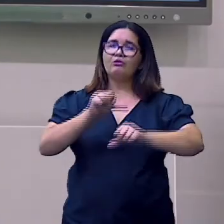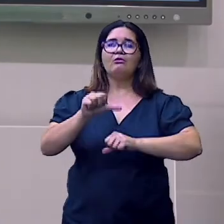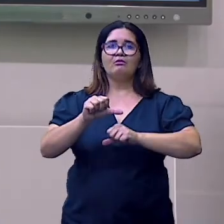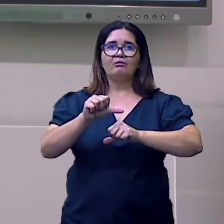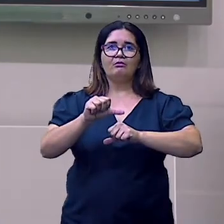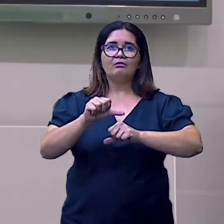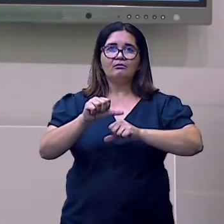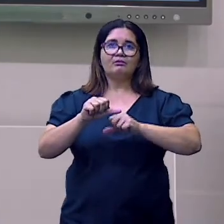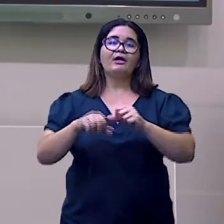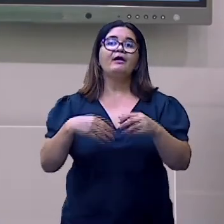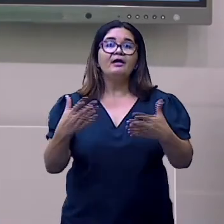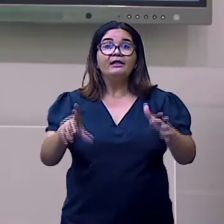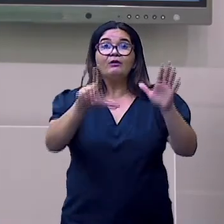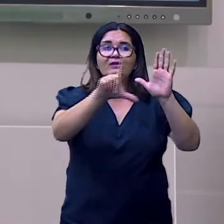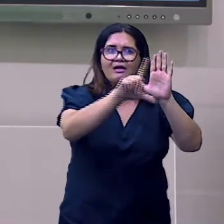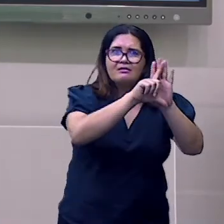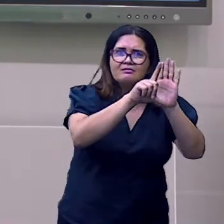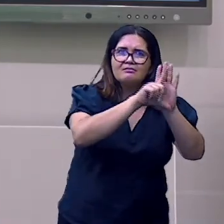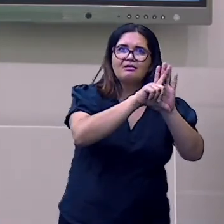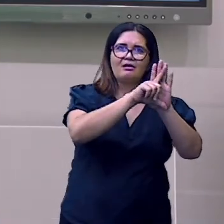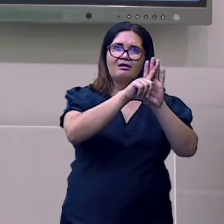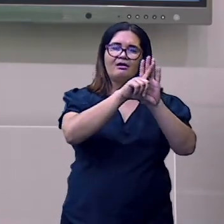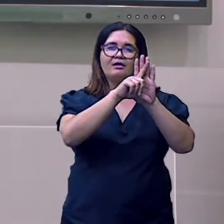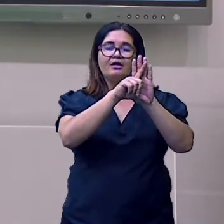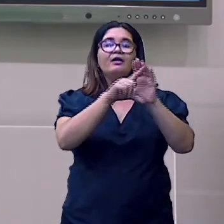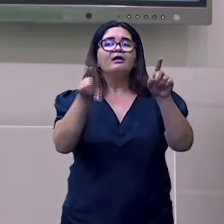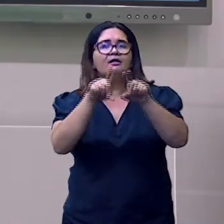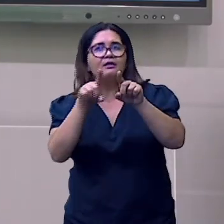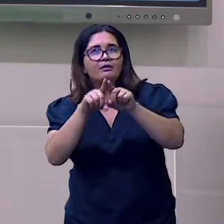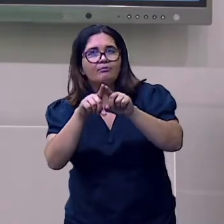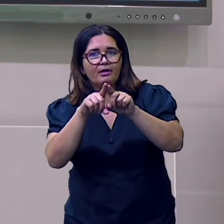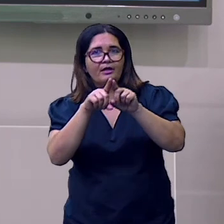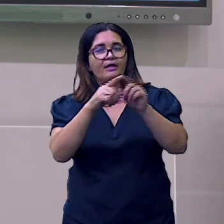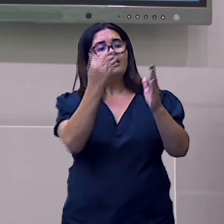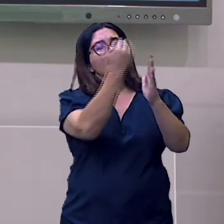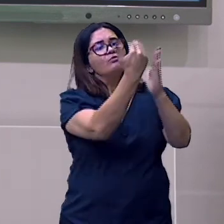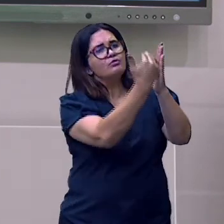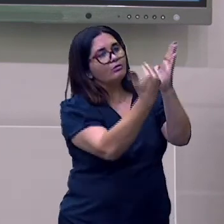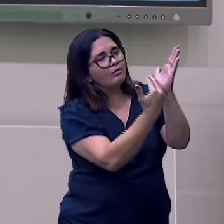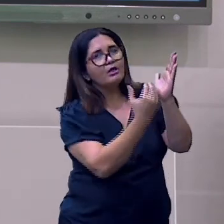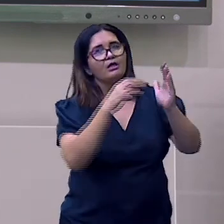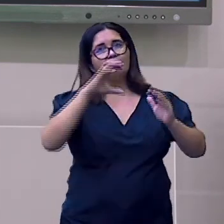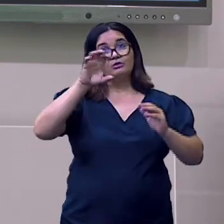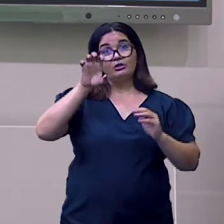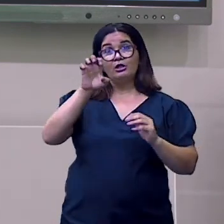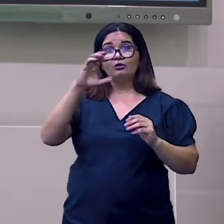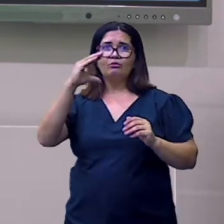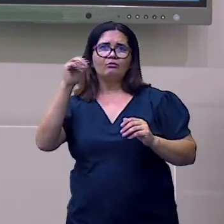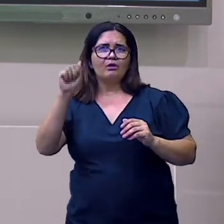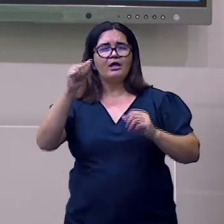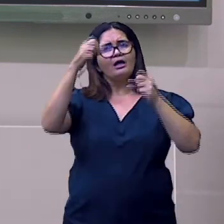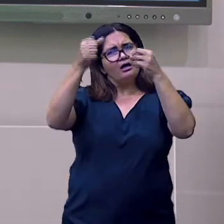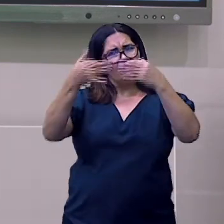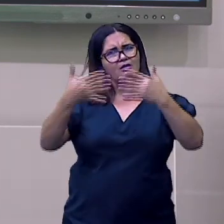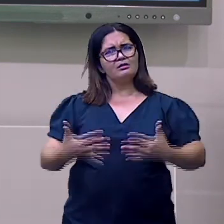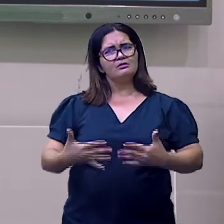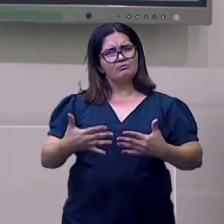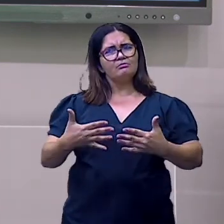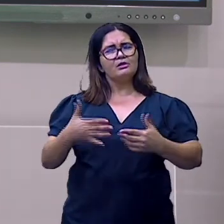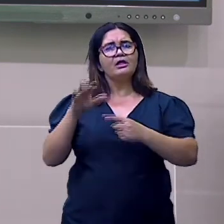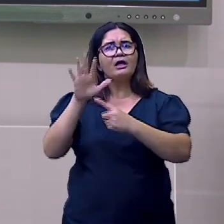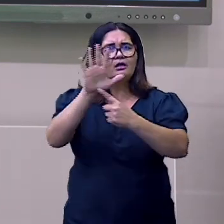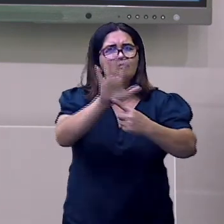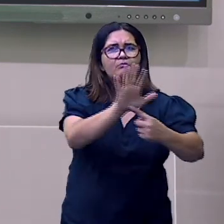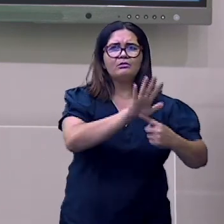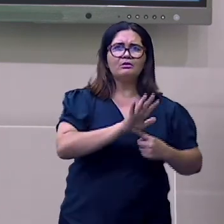tenha estudado, que a gente tenha visto o que o ECA disse, ainda nos dias atuais, hoje, a gente vê, né, algumas